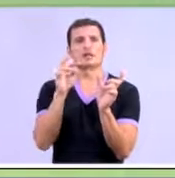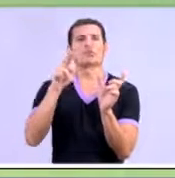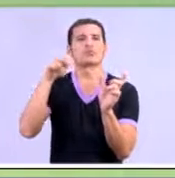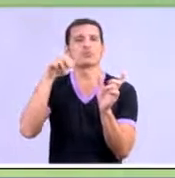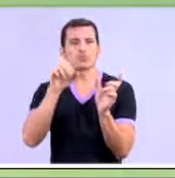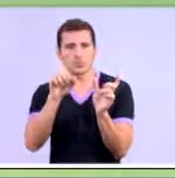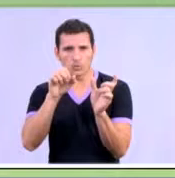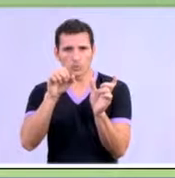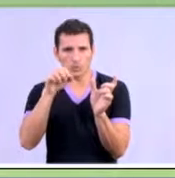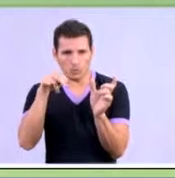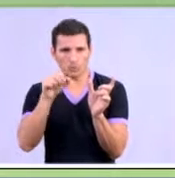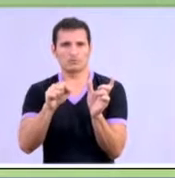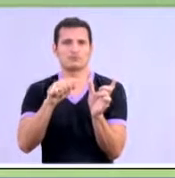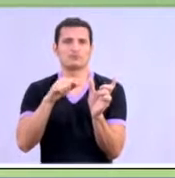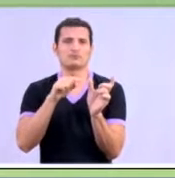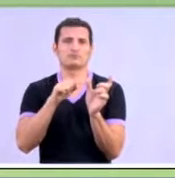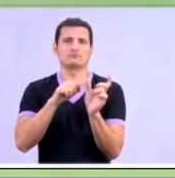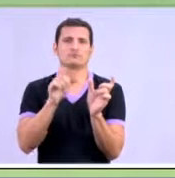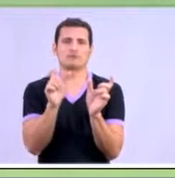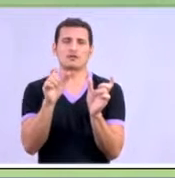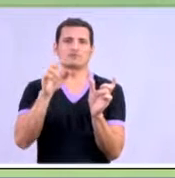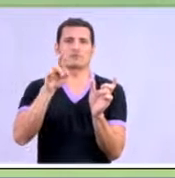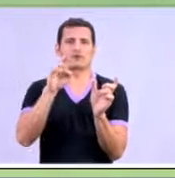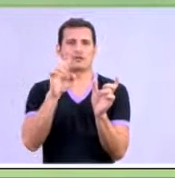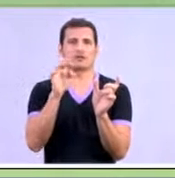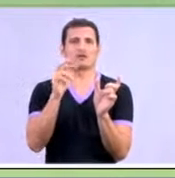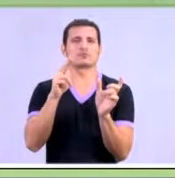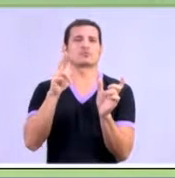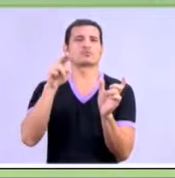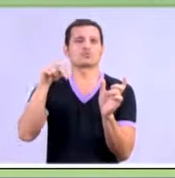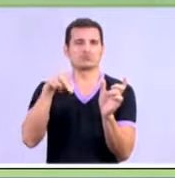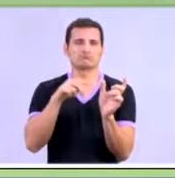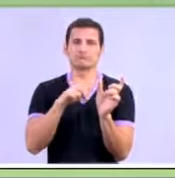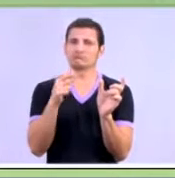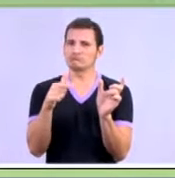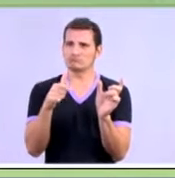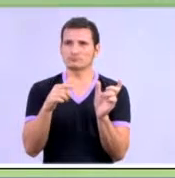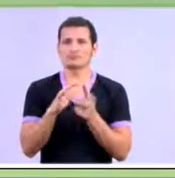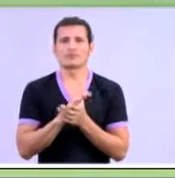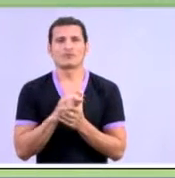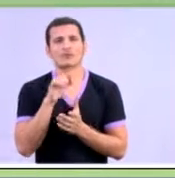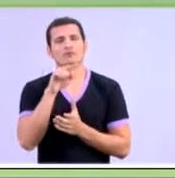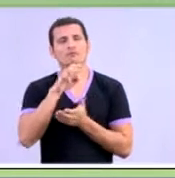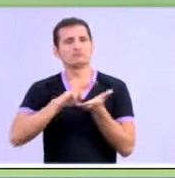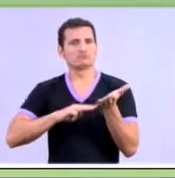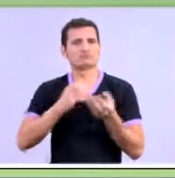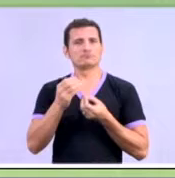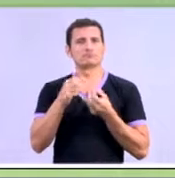sei que ele é um método? Abre e fecha parênteses.